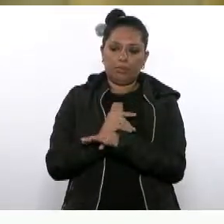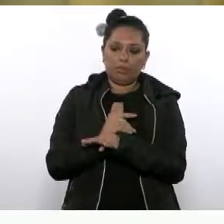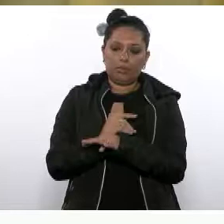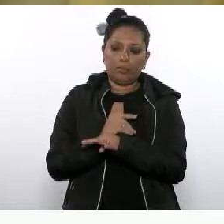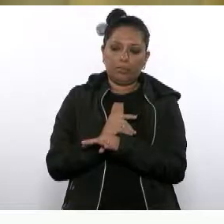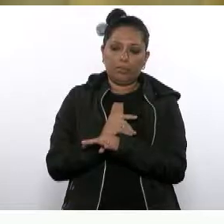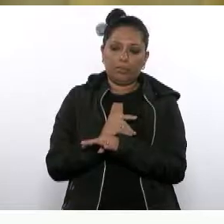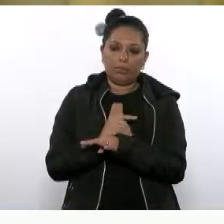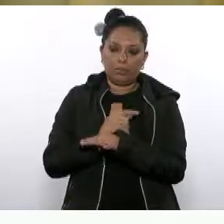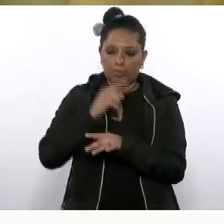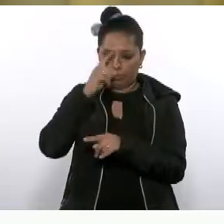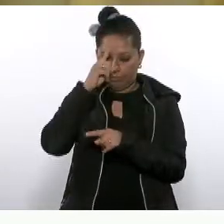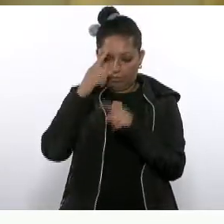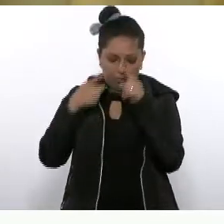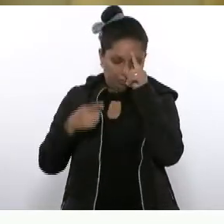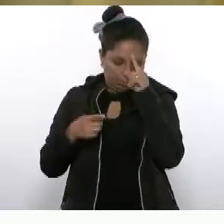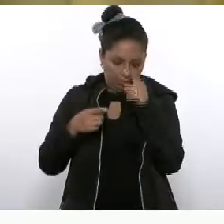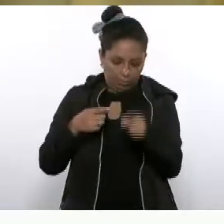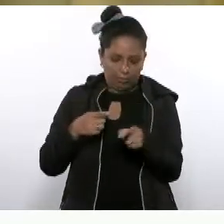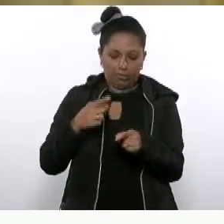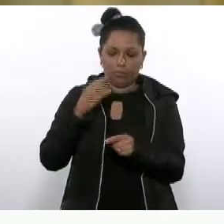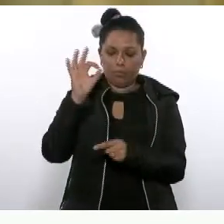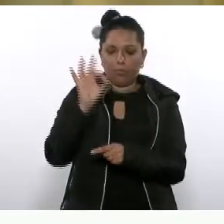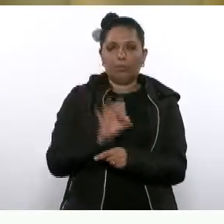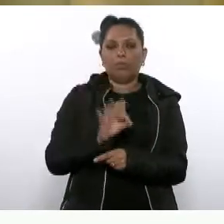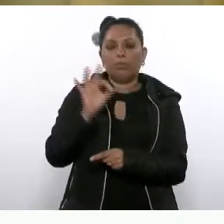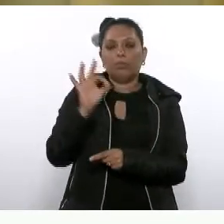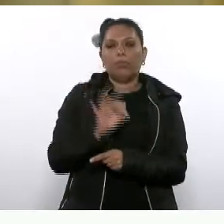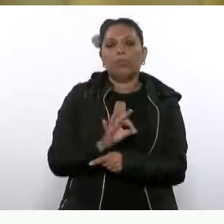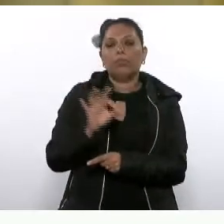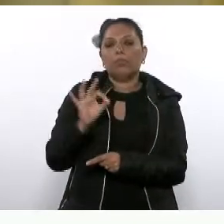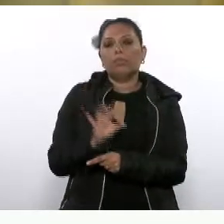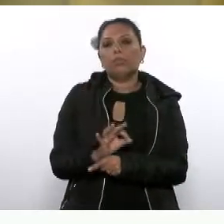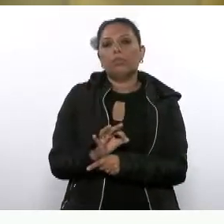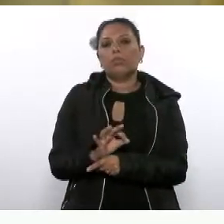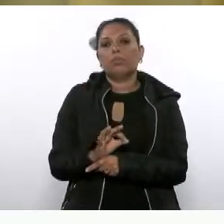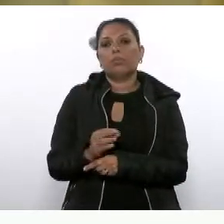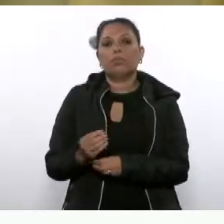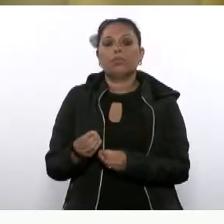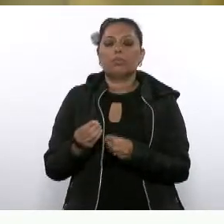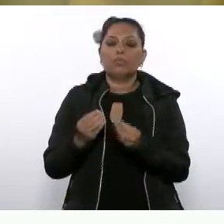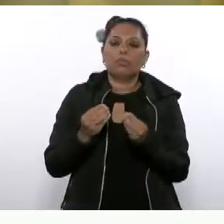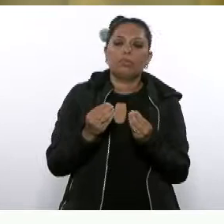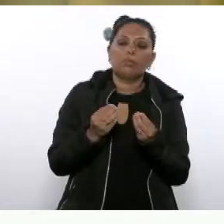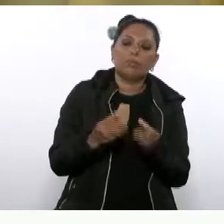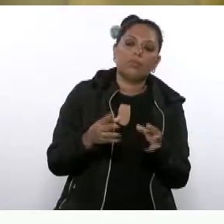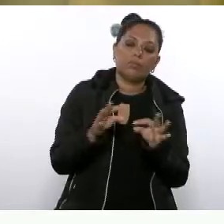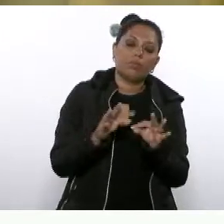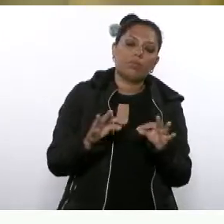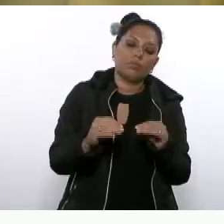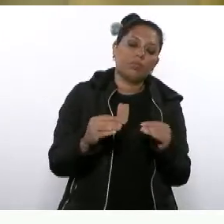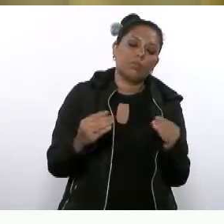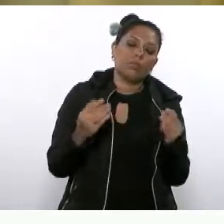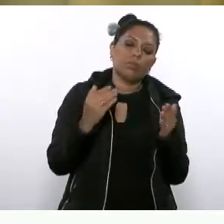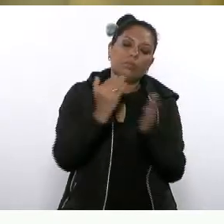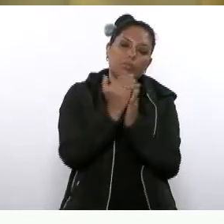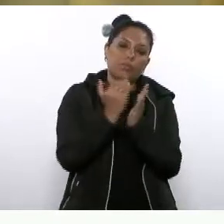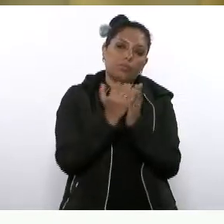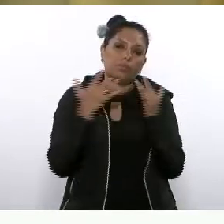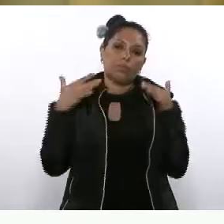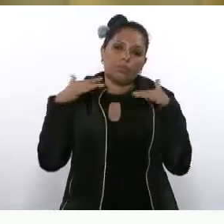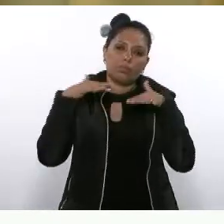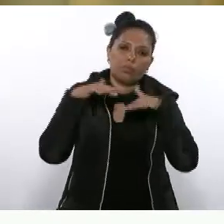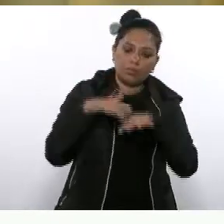se estabeleça um percentual a ser fornecido nos todos os programas de inclusão,